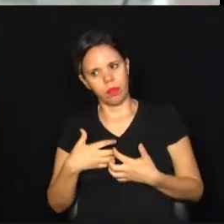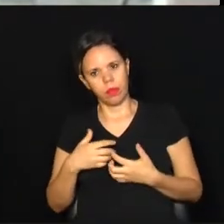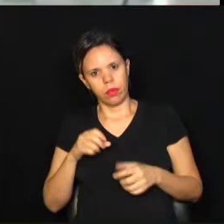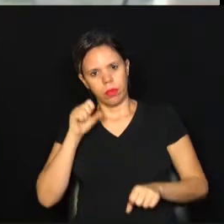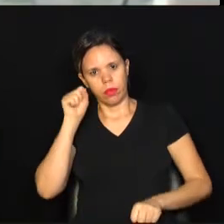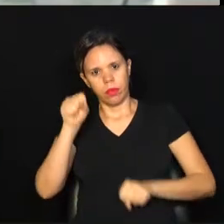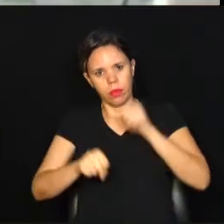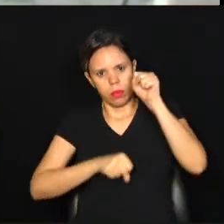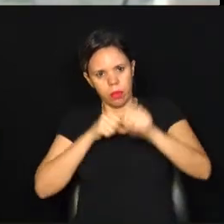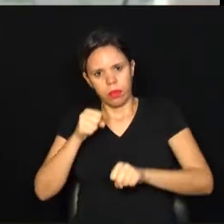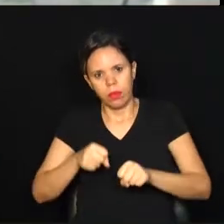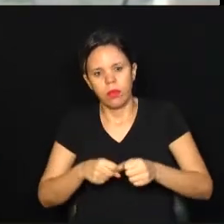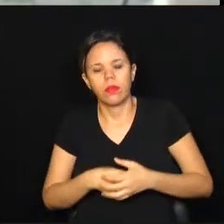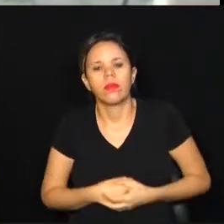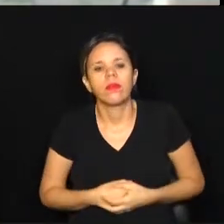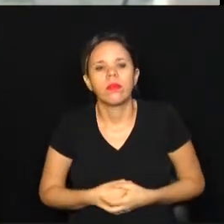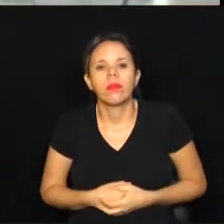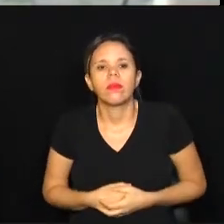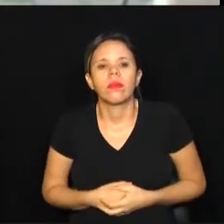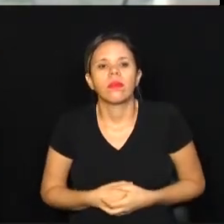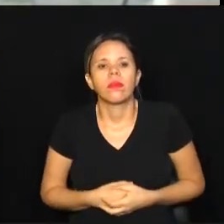ciclovia como um